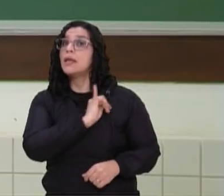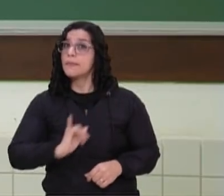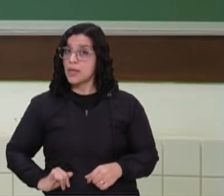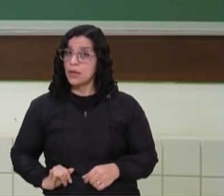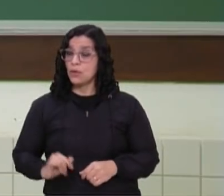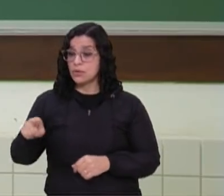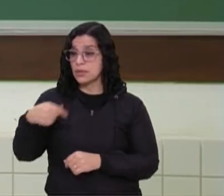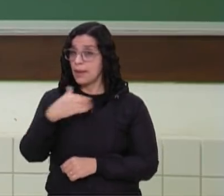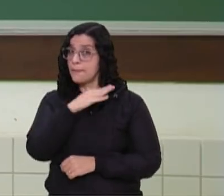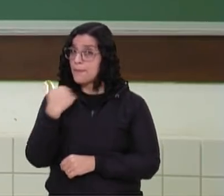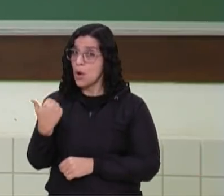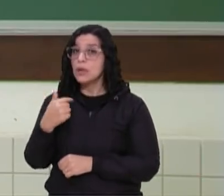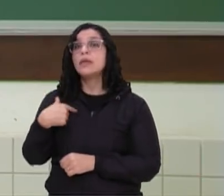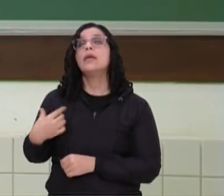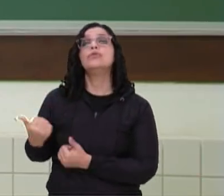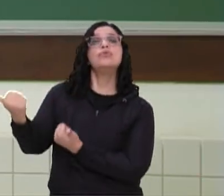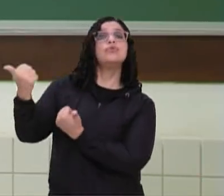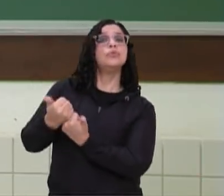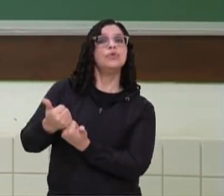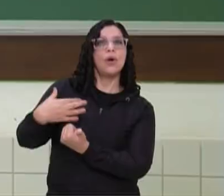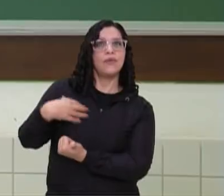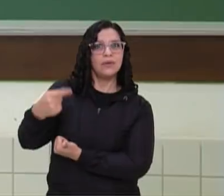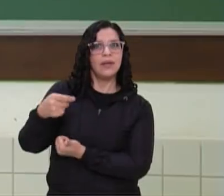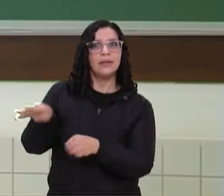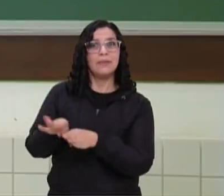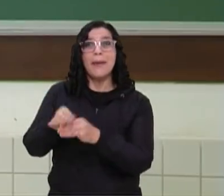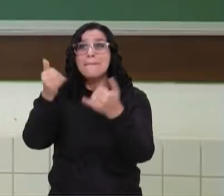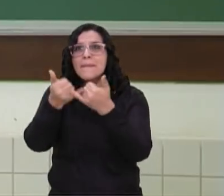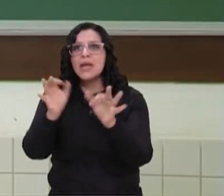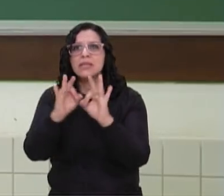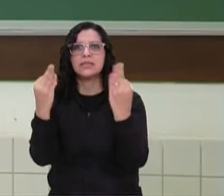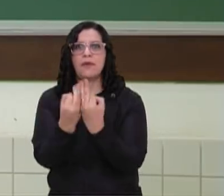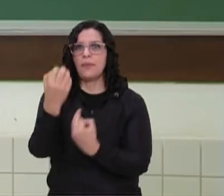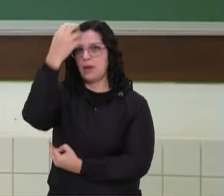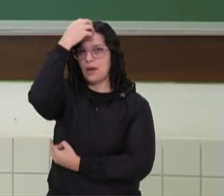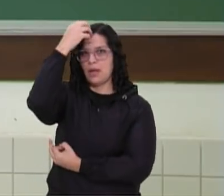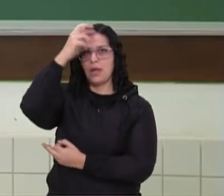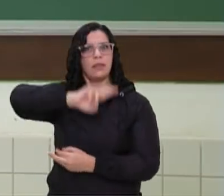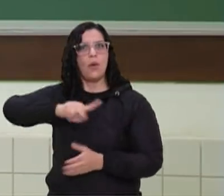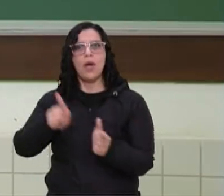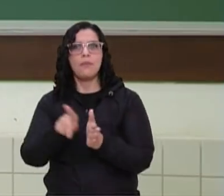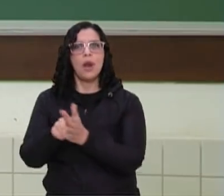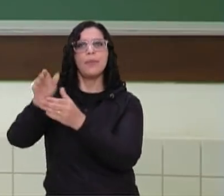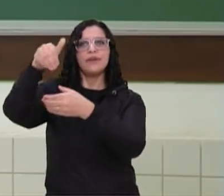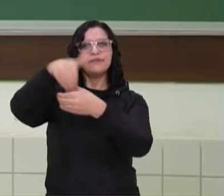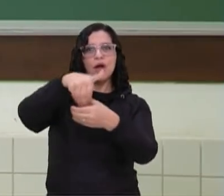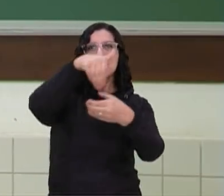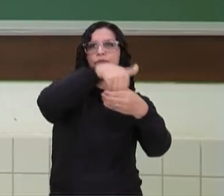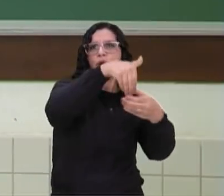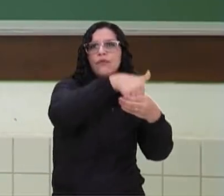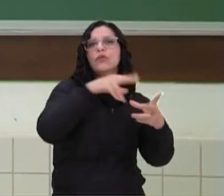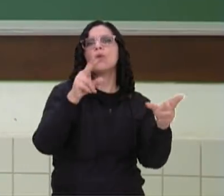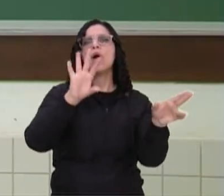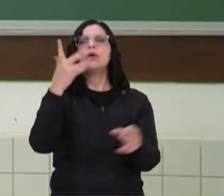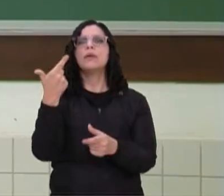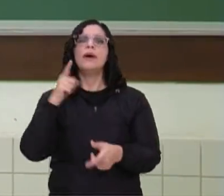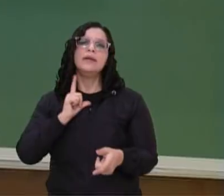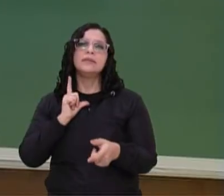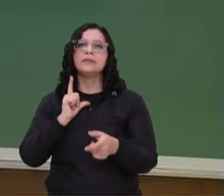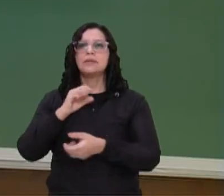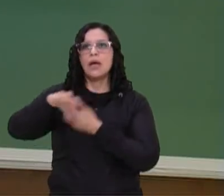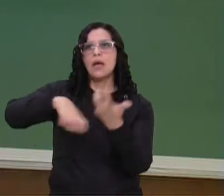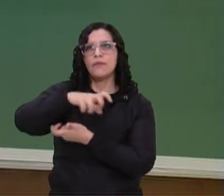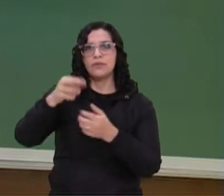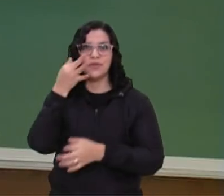morrer, seu filho vai assumir o poder. Uma nova família real. Acabou os princípios republicanos da Revolução Francesa. Certo?